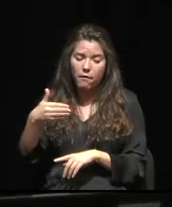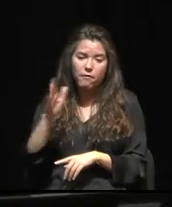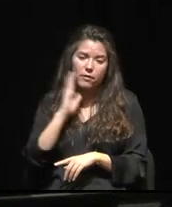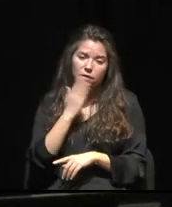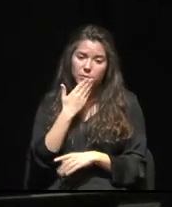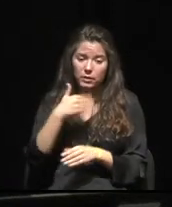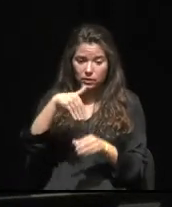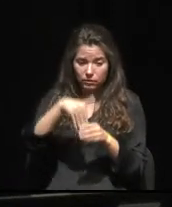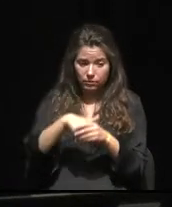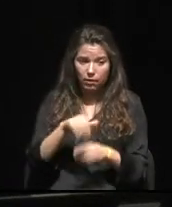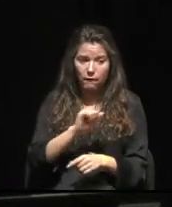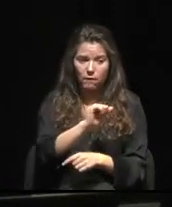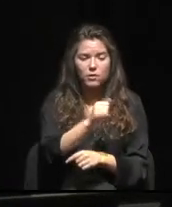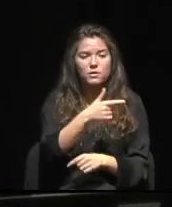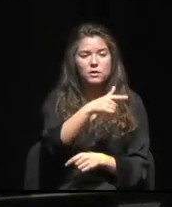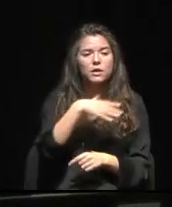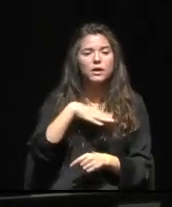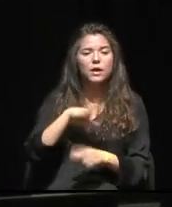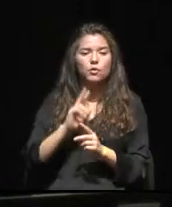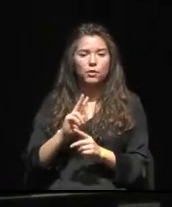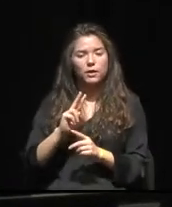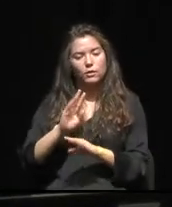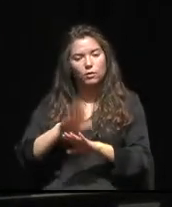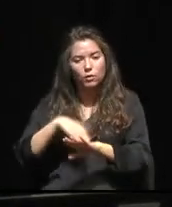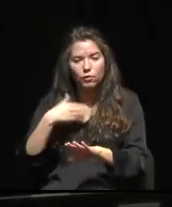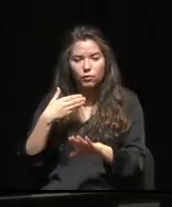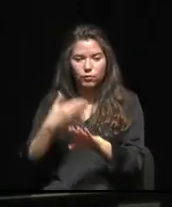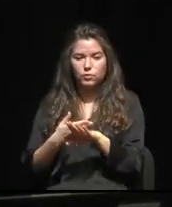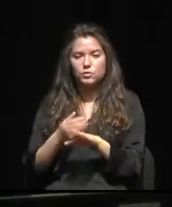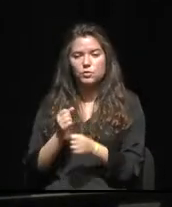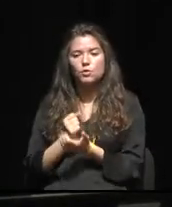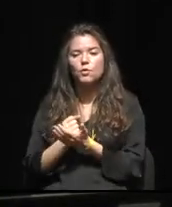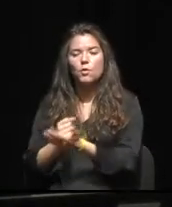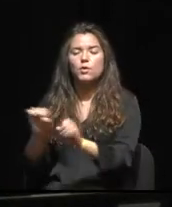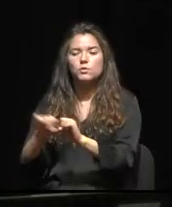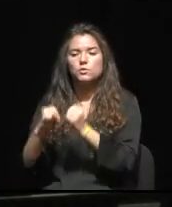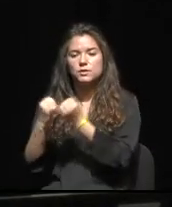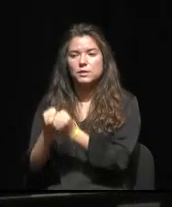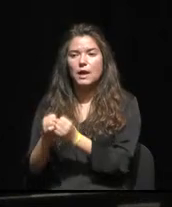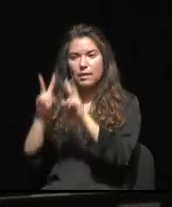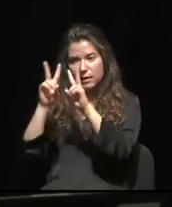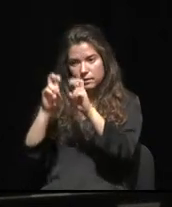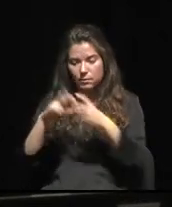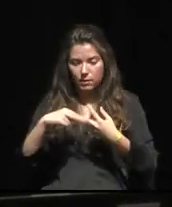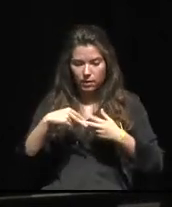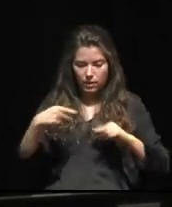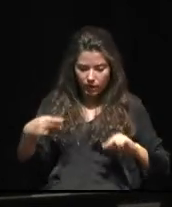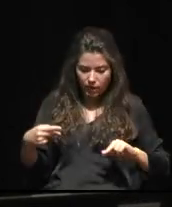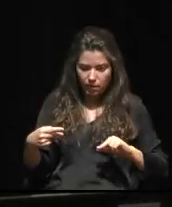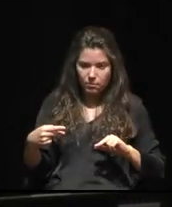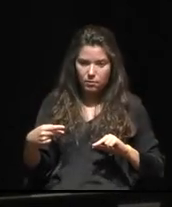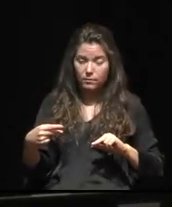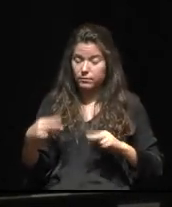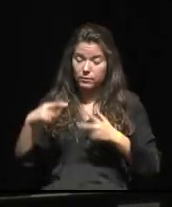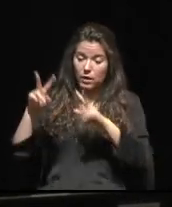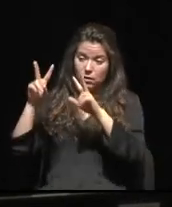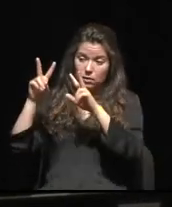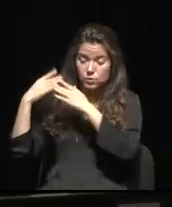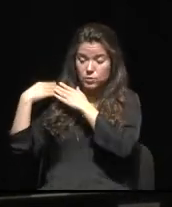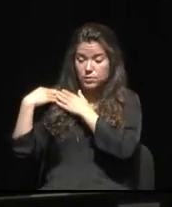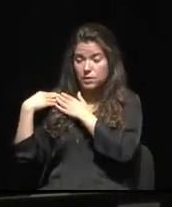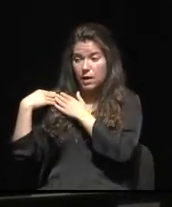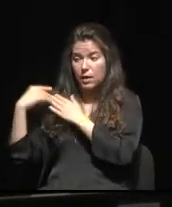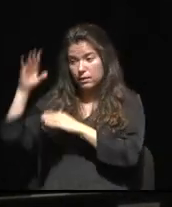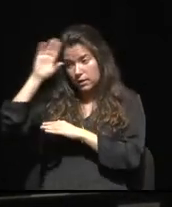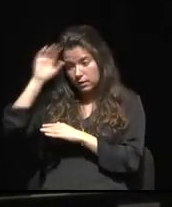vossa resposta o que é que pretendem com este reforço de ação social em matérias que são da câmara e que os senhores propõem que em matérias que são do governo e que os